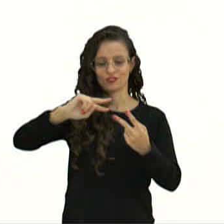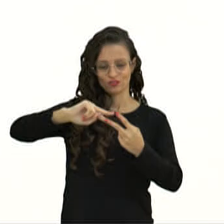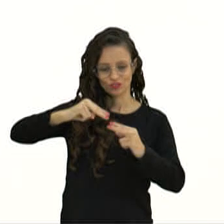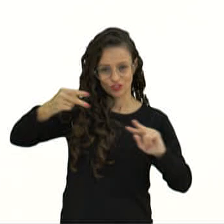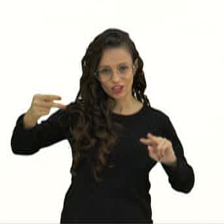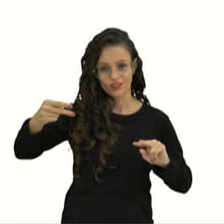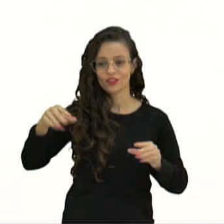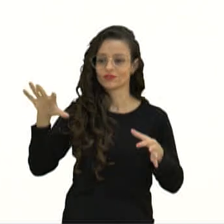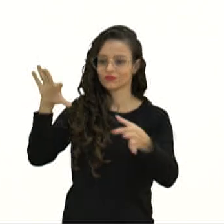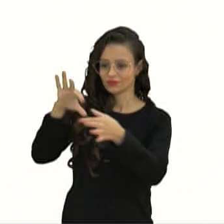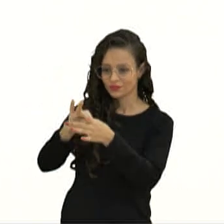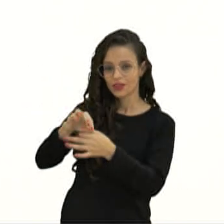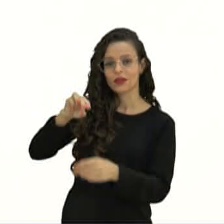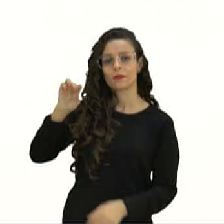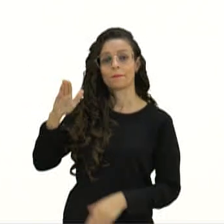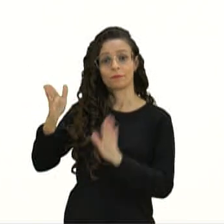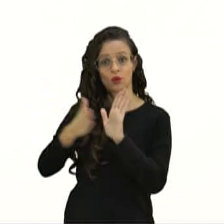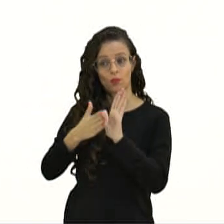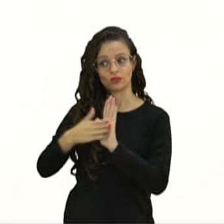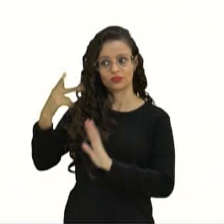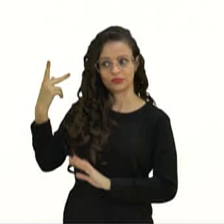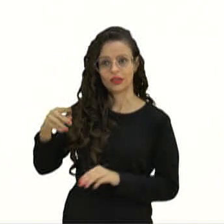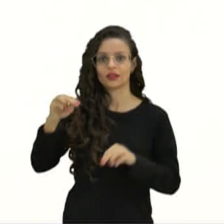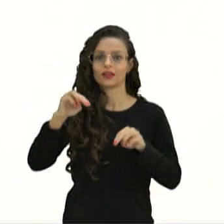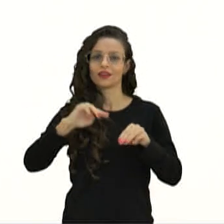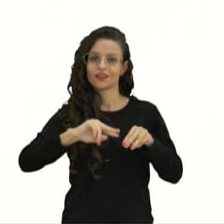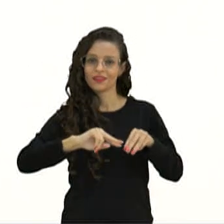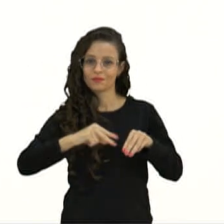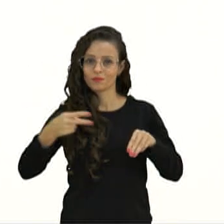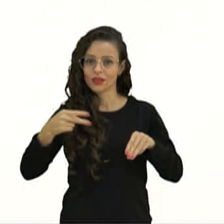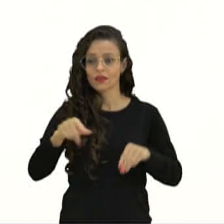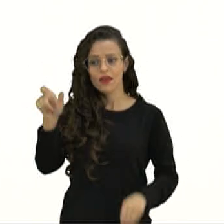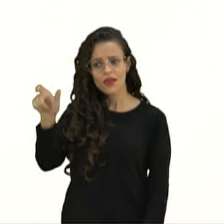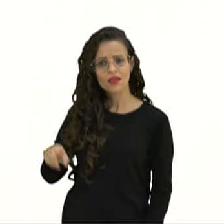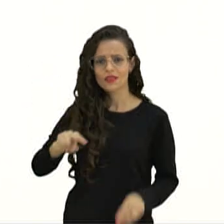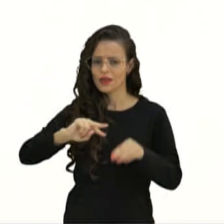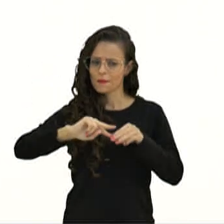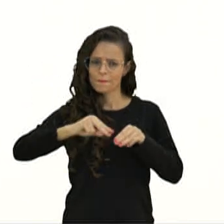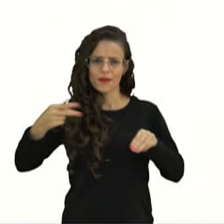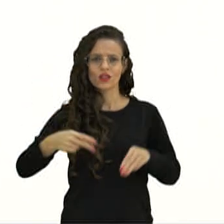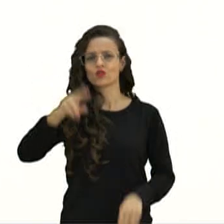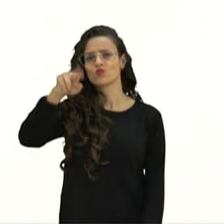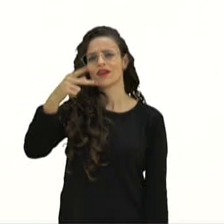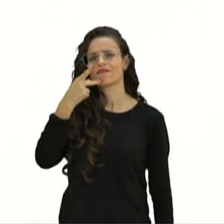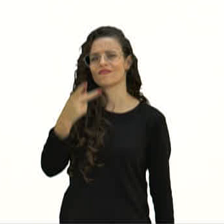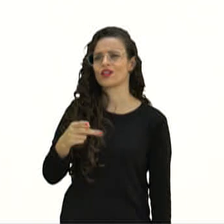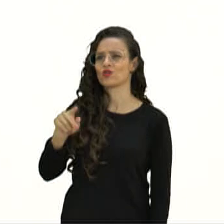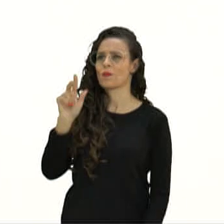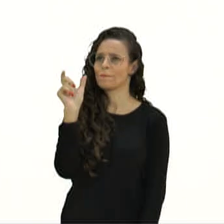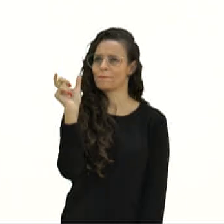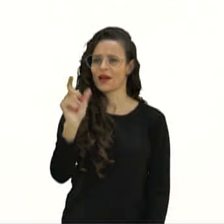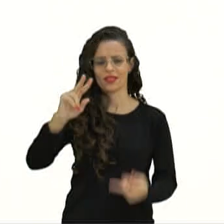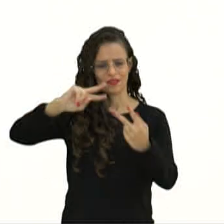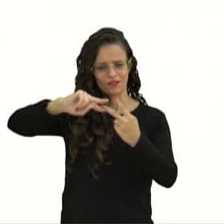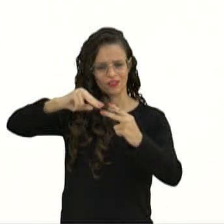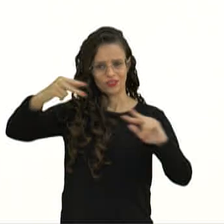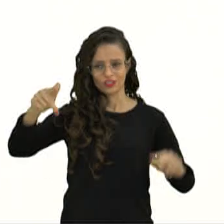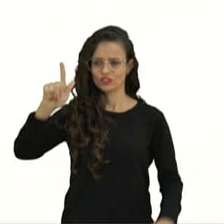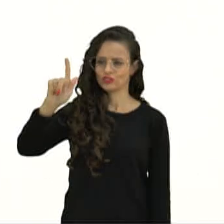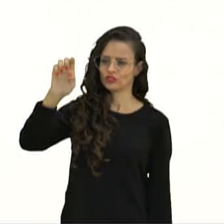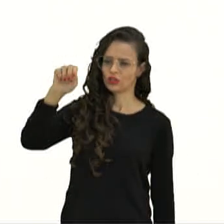a genética proposta por Mendel. Lembrando que o Mendel nunca falou em genética, mas os estudos que